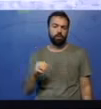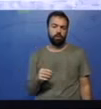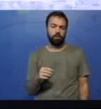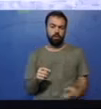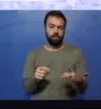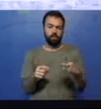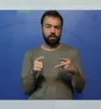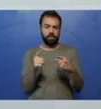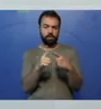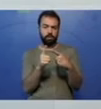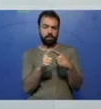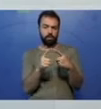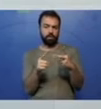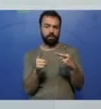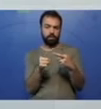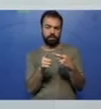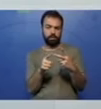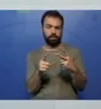arqueobactérias,